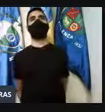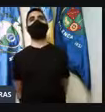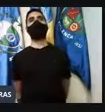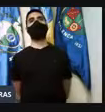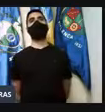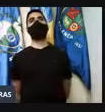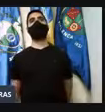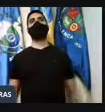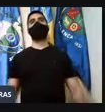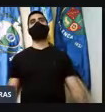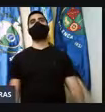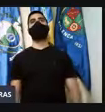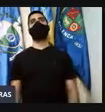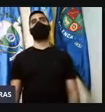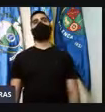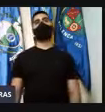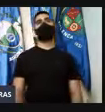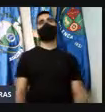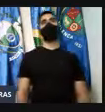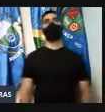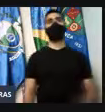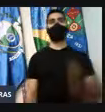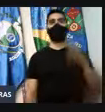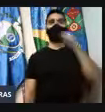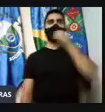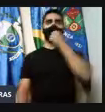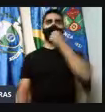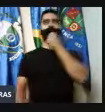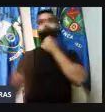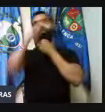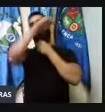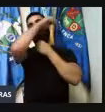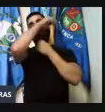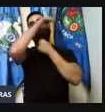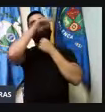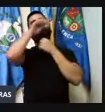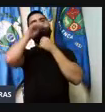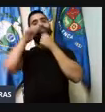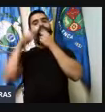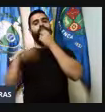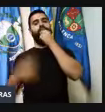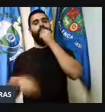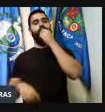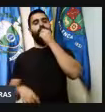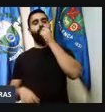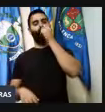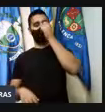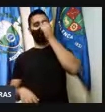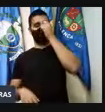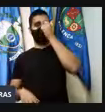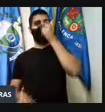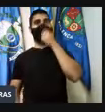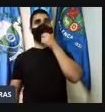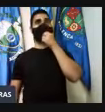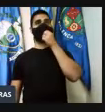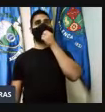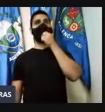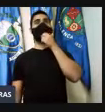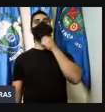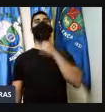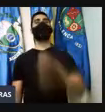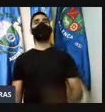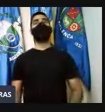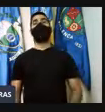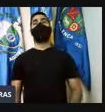Senhor presidente, senhores da mesa, demais companheiros, assistência que nos honra, nossos internautas. Senhor presidente, mais